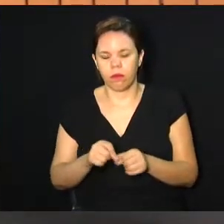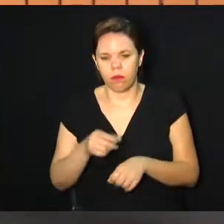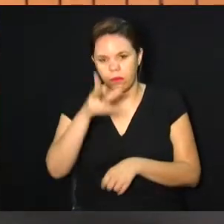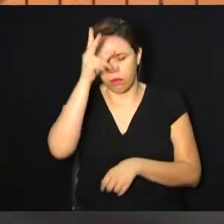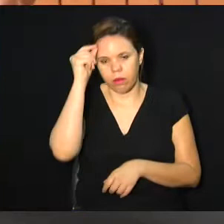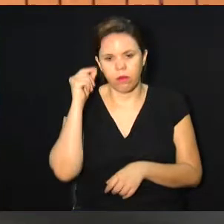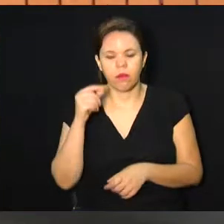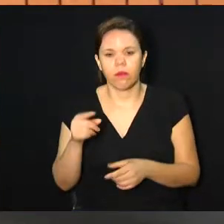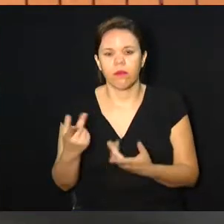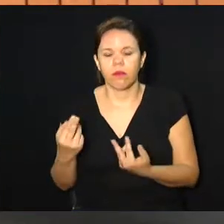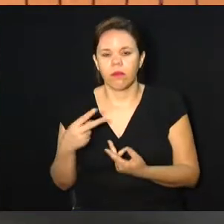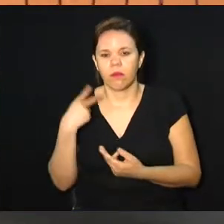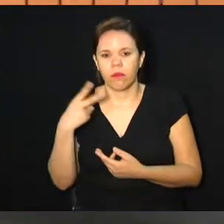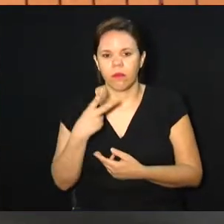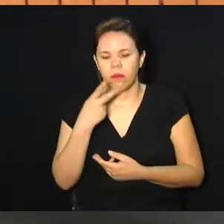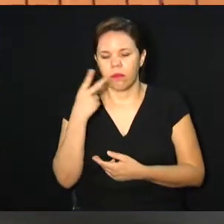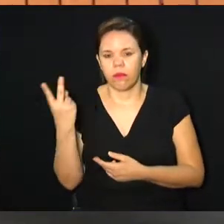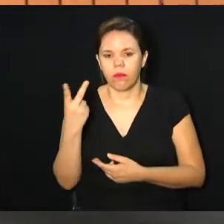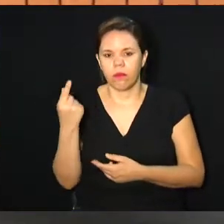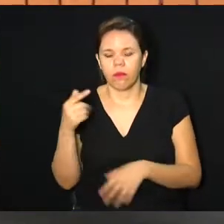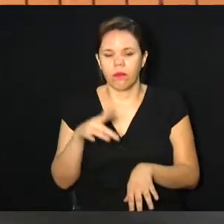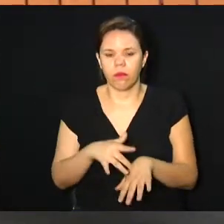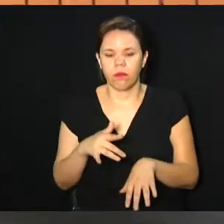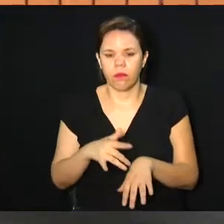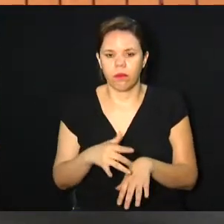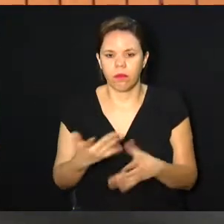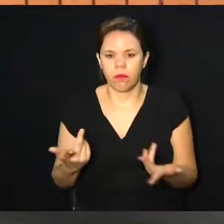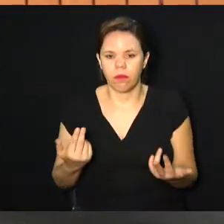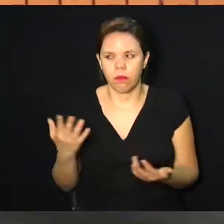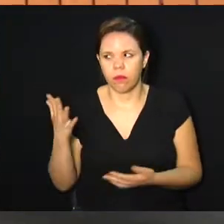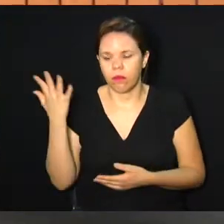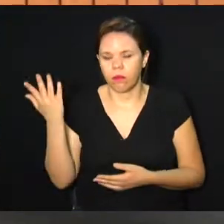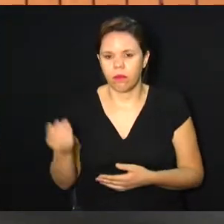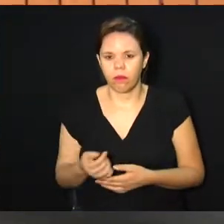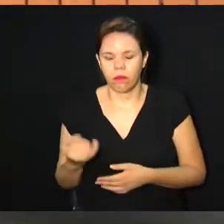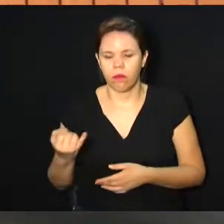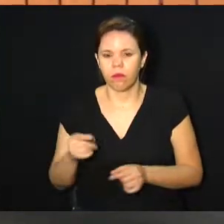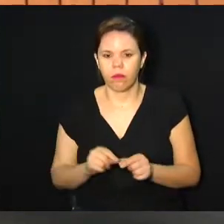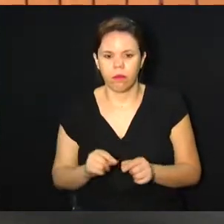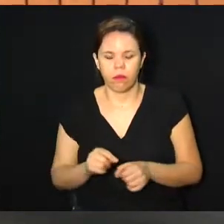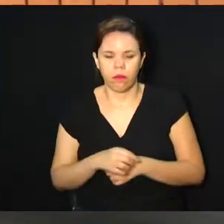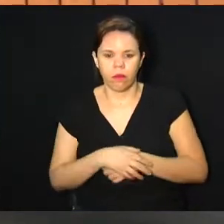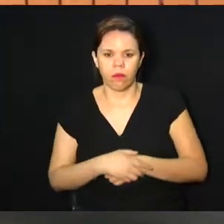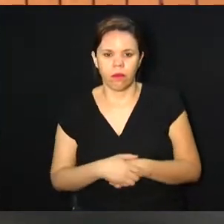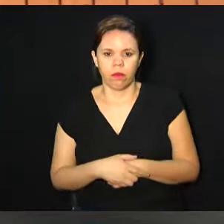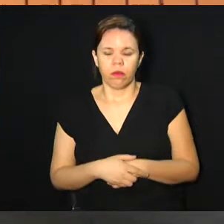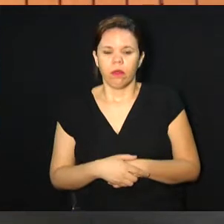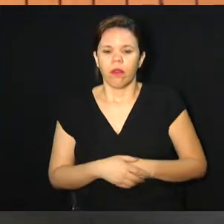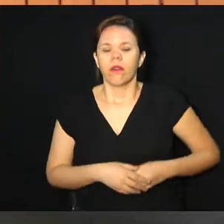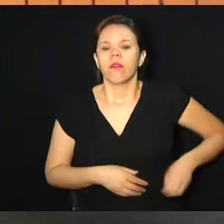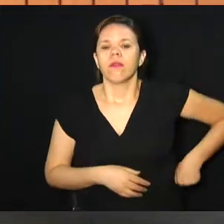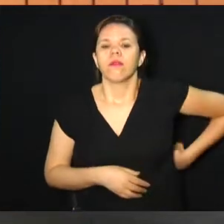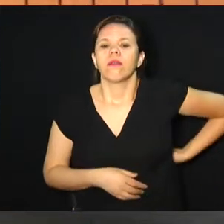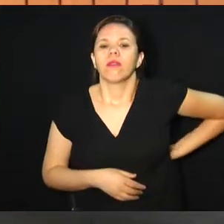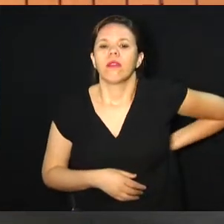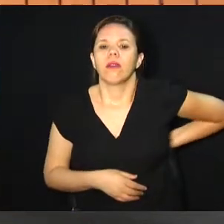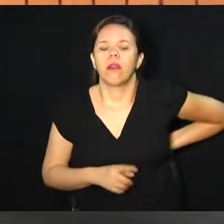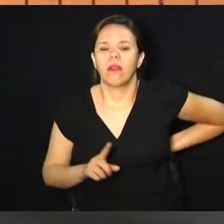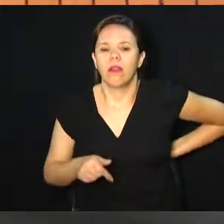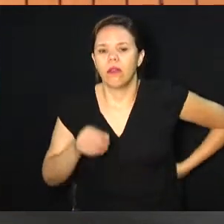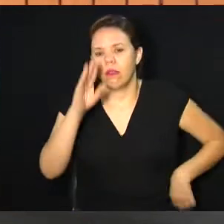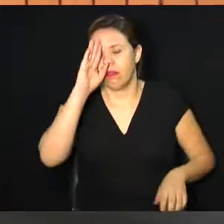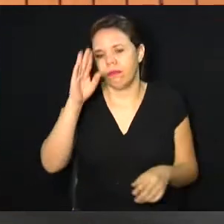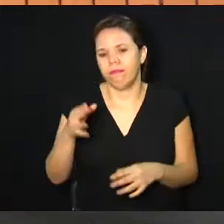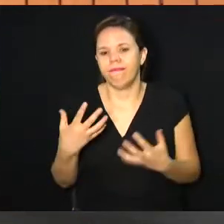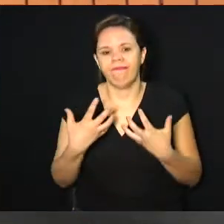que o vereador falou, o valor aí que é absurdo, de grande, importante, mas grande, e fundamental para o